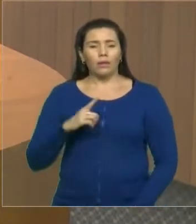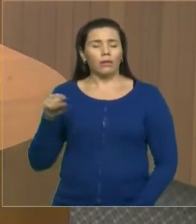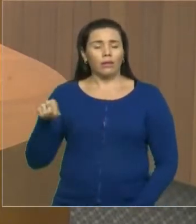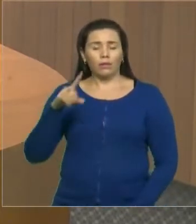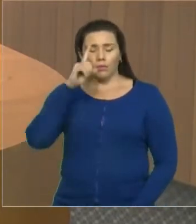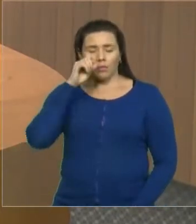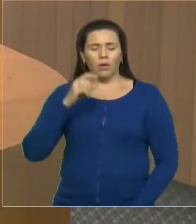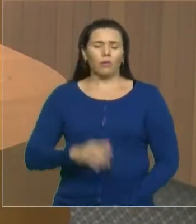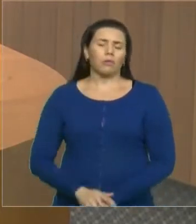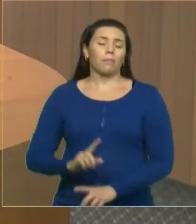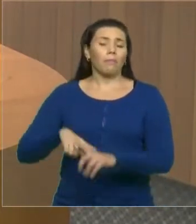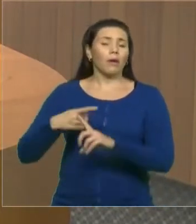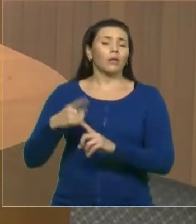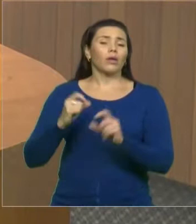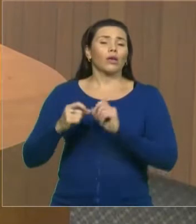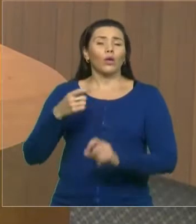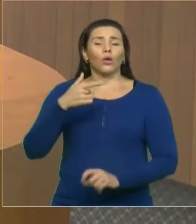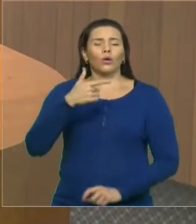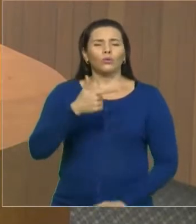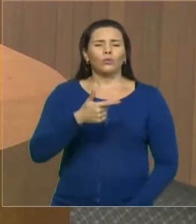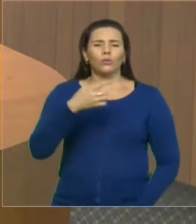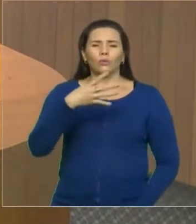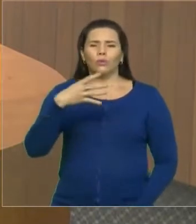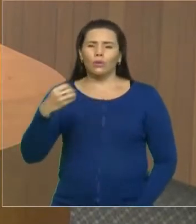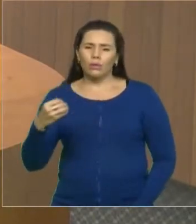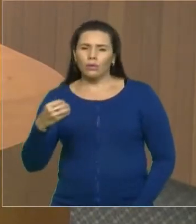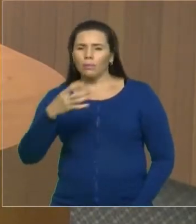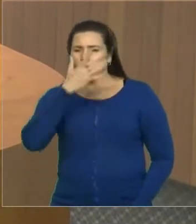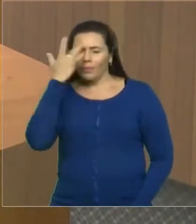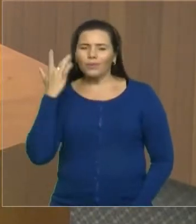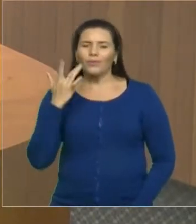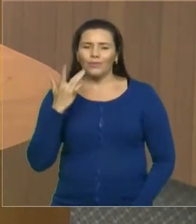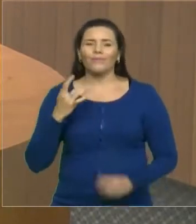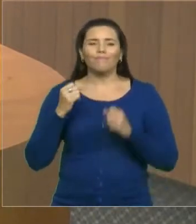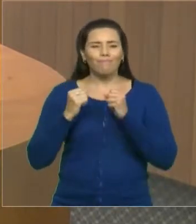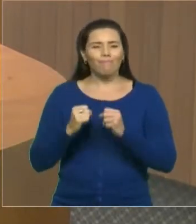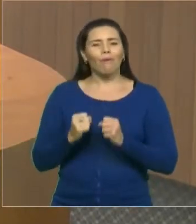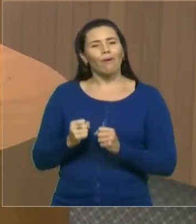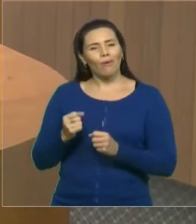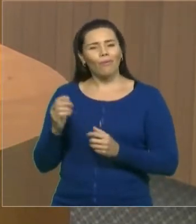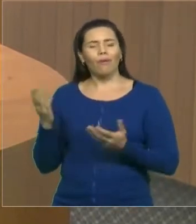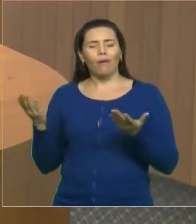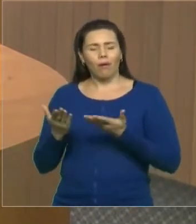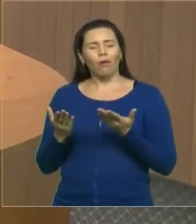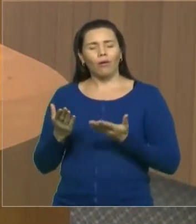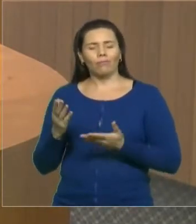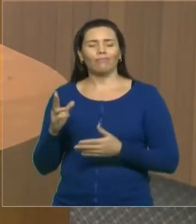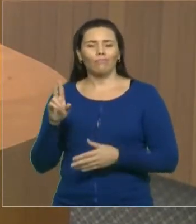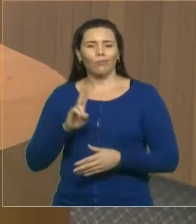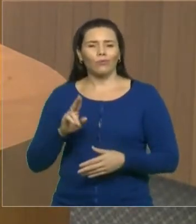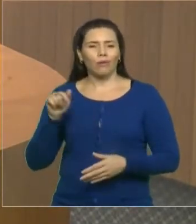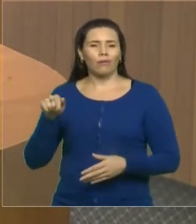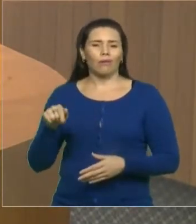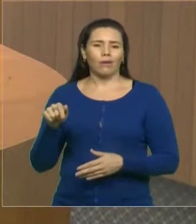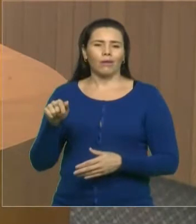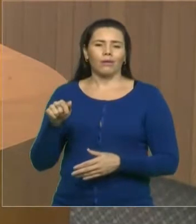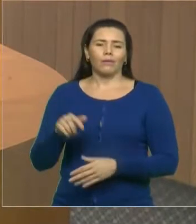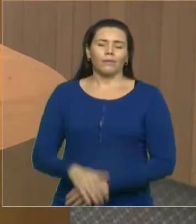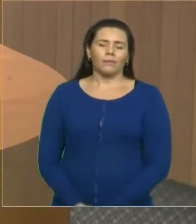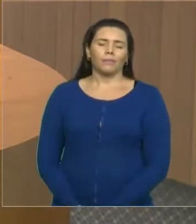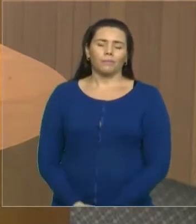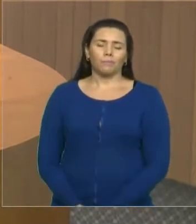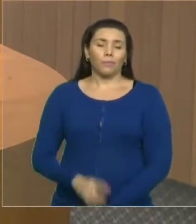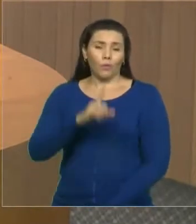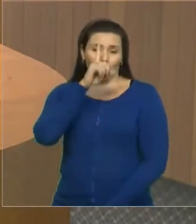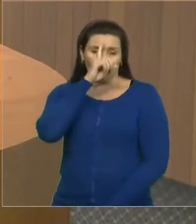não fica só ali de forma imediata, aquele ganho direto para aquelas pessoas que vão fazer o tratamento ali no centro de hemodiálise. Há de